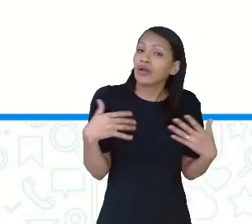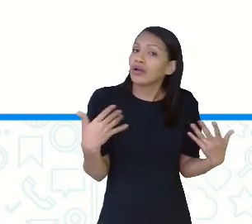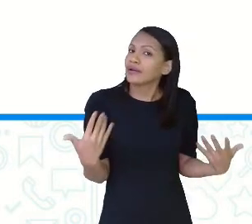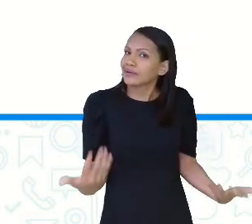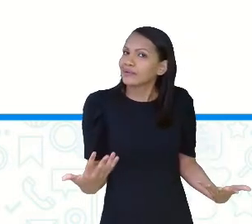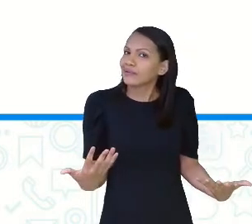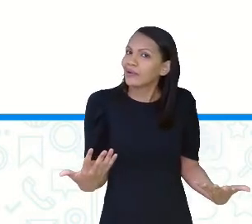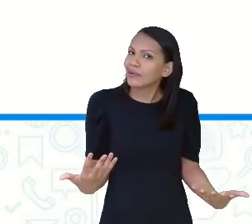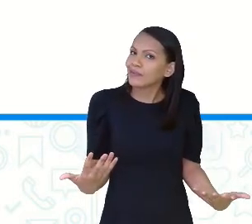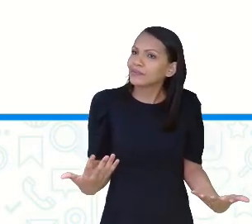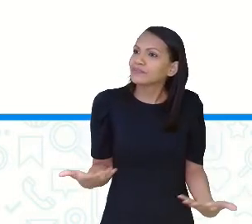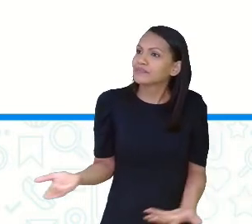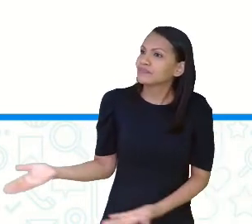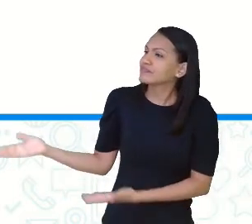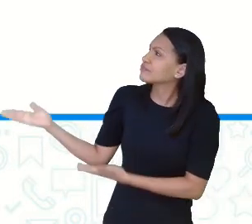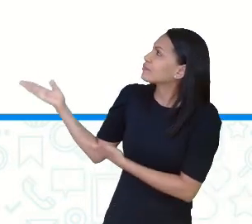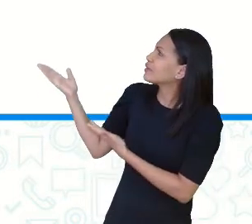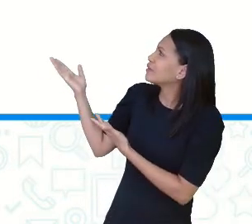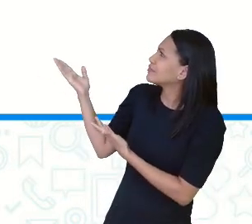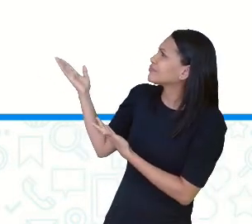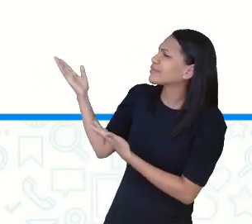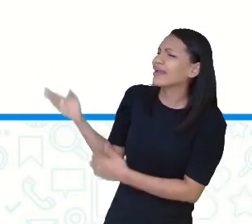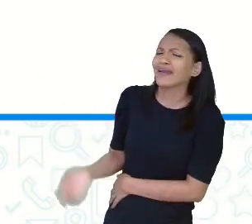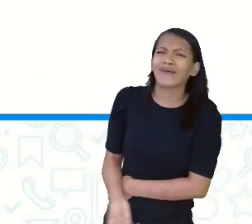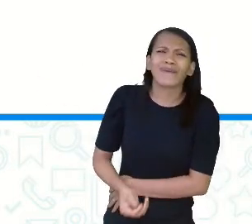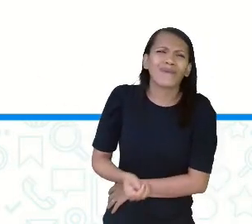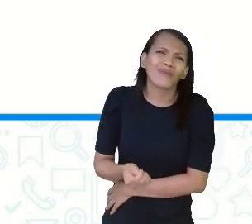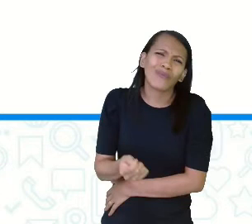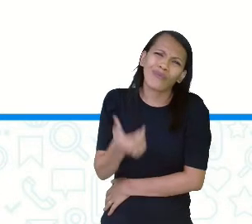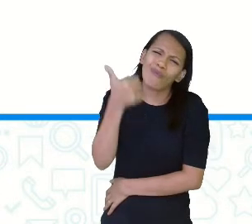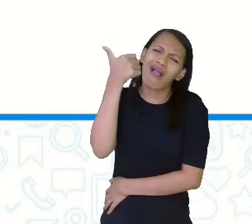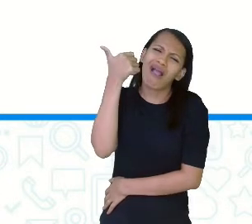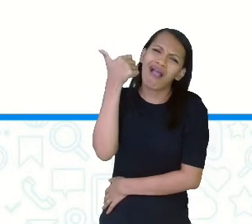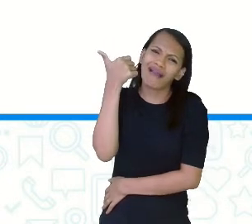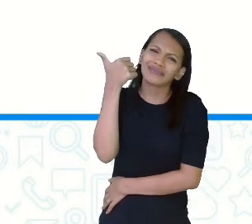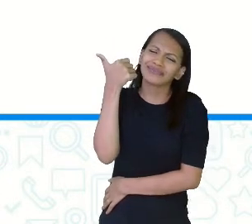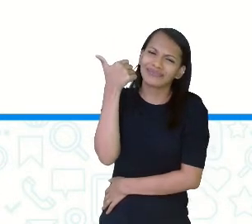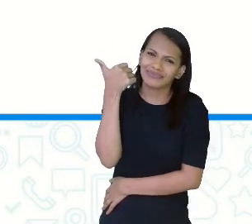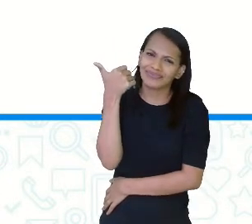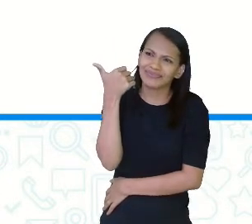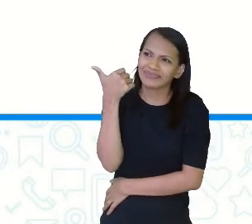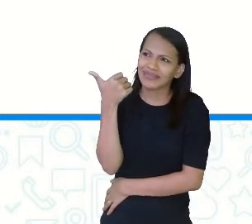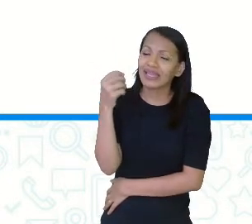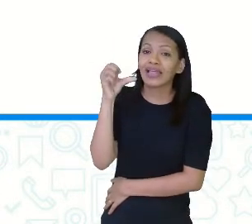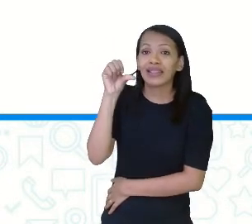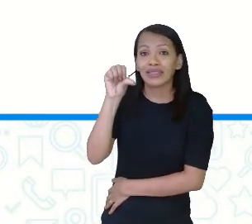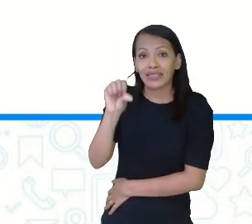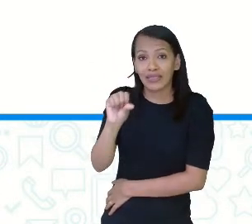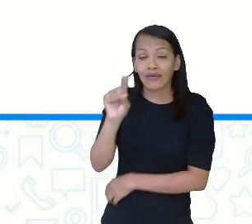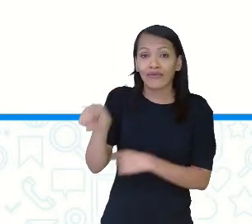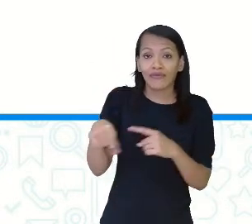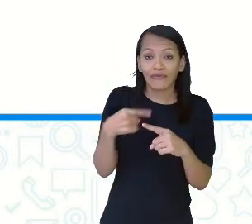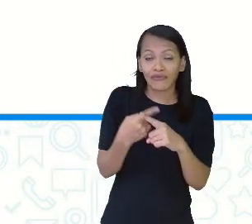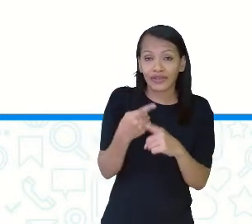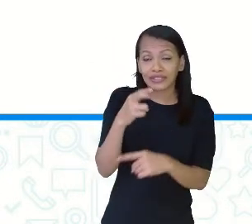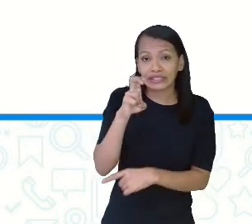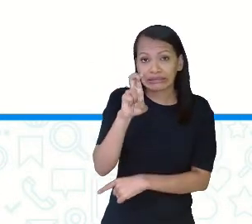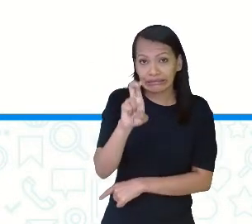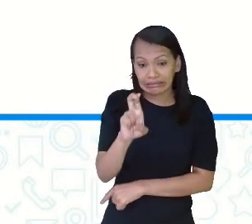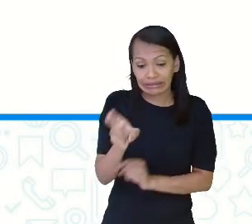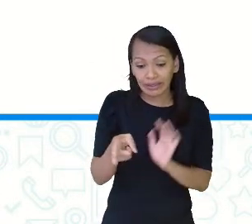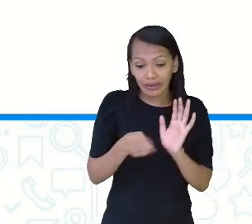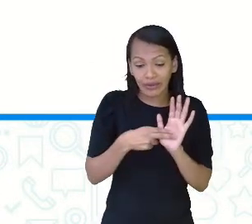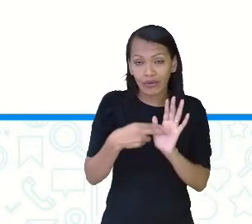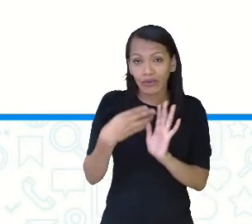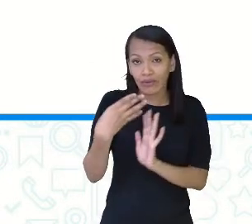na trave. Bateu na trave. Quase que ó. era gol. 9 vezes 5 é 45, gente.